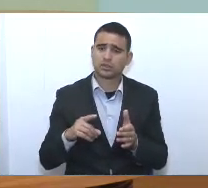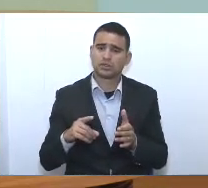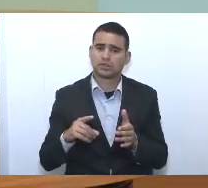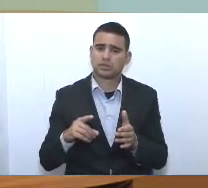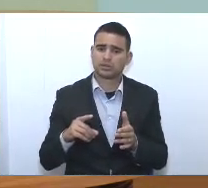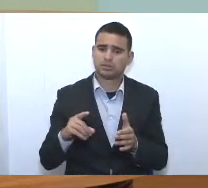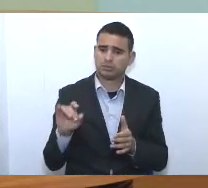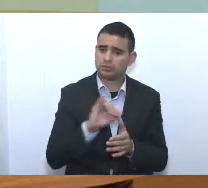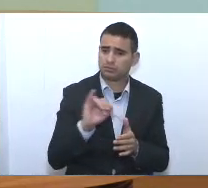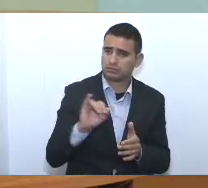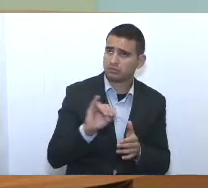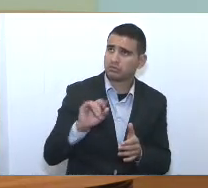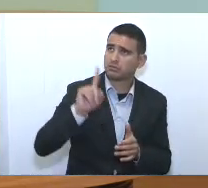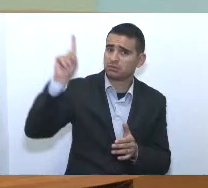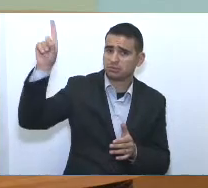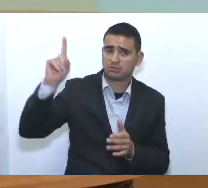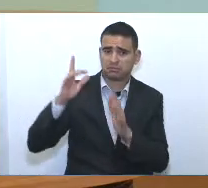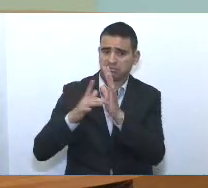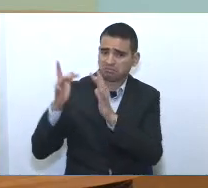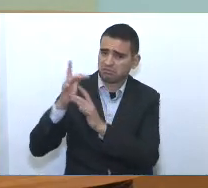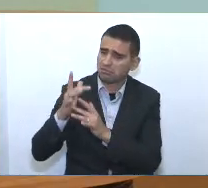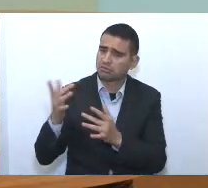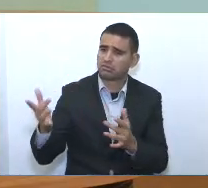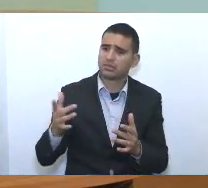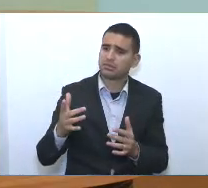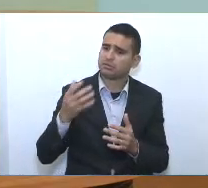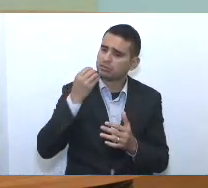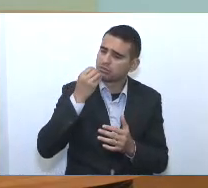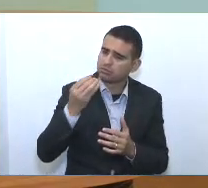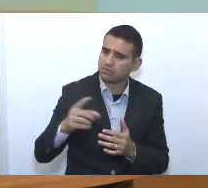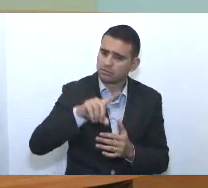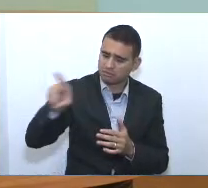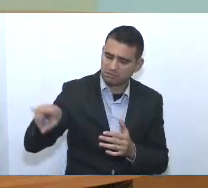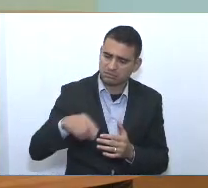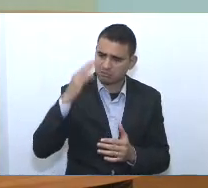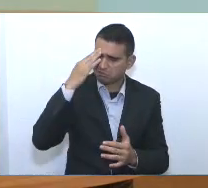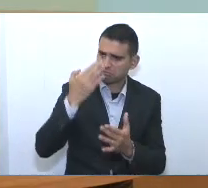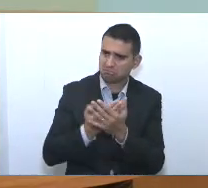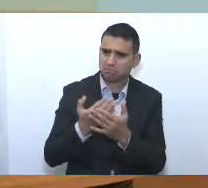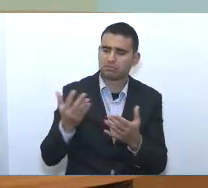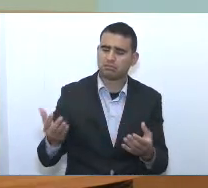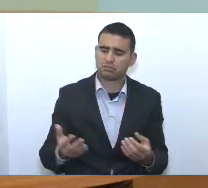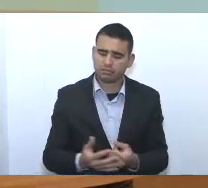também, isso é muito, muito bom, muito louvável. E